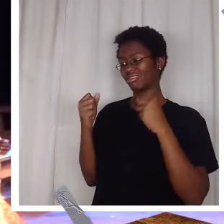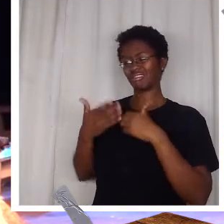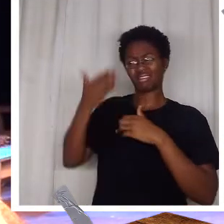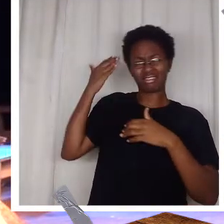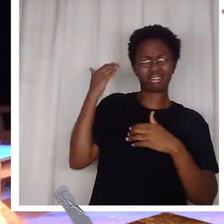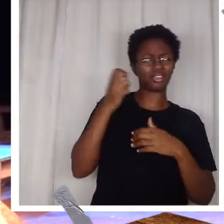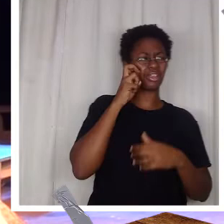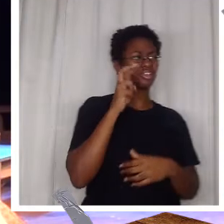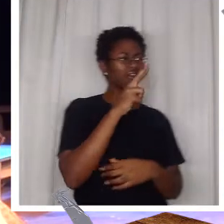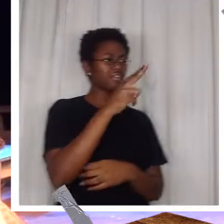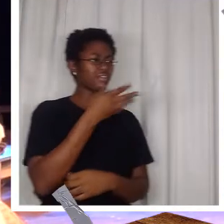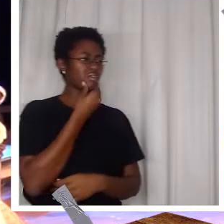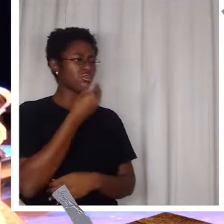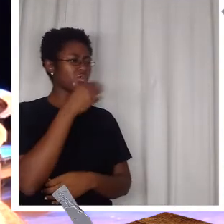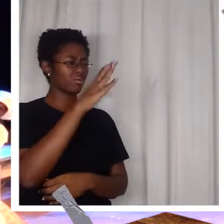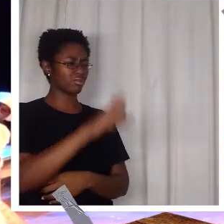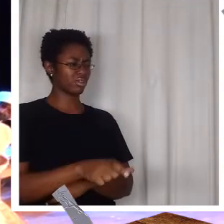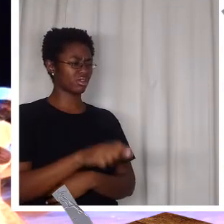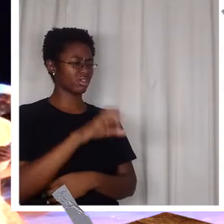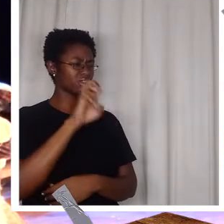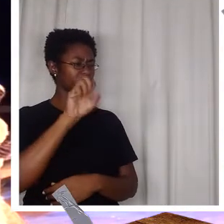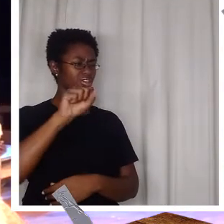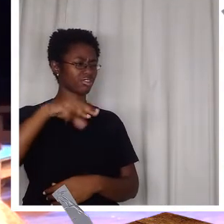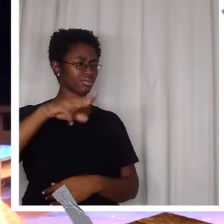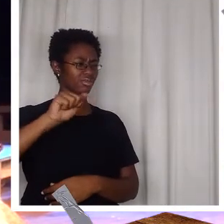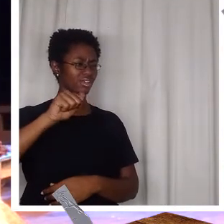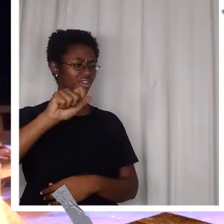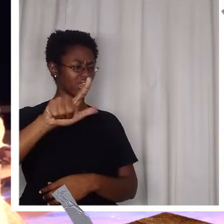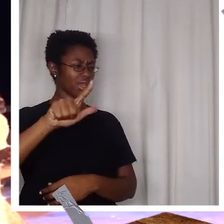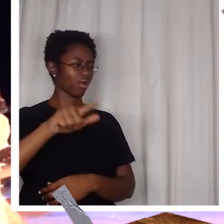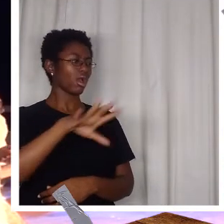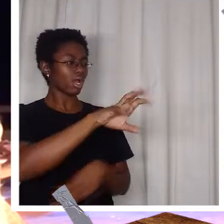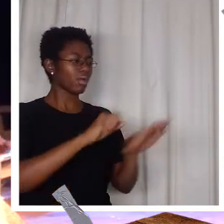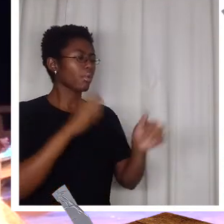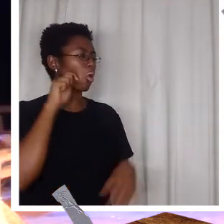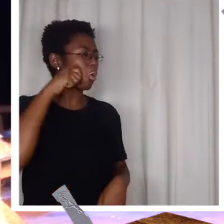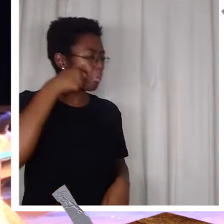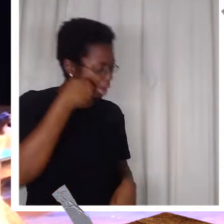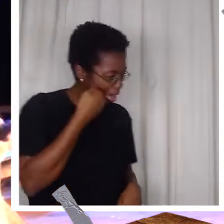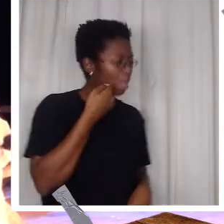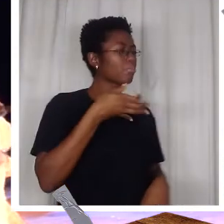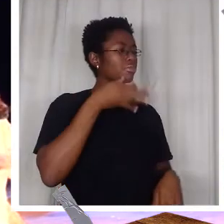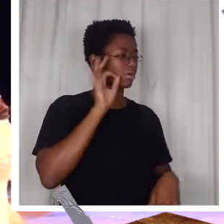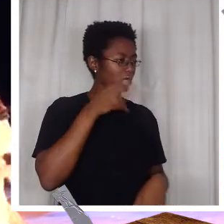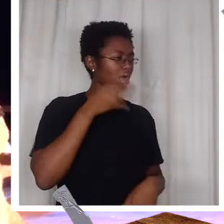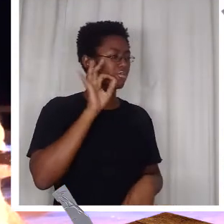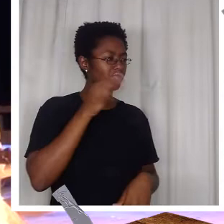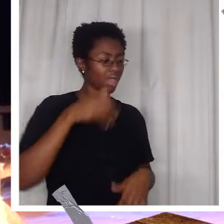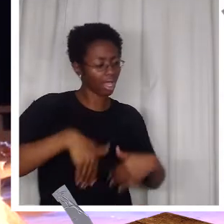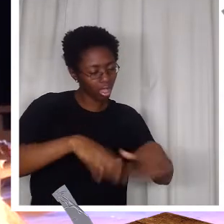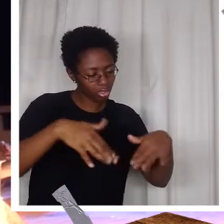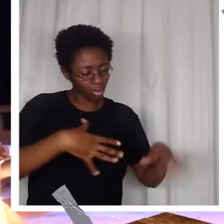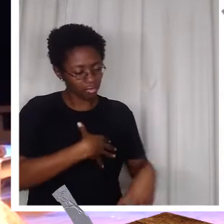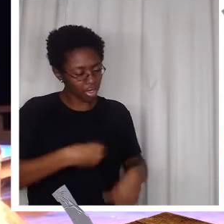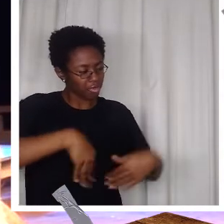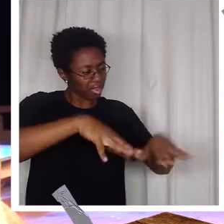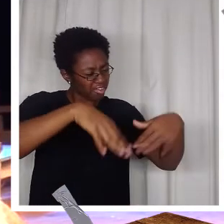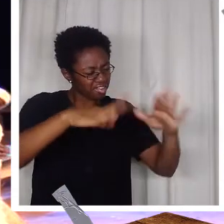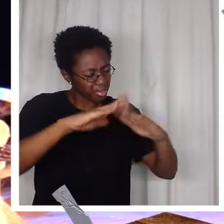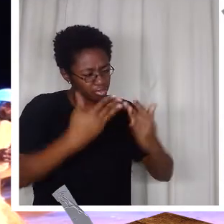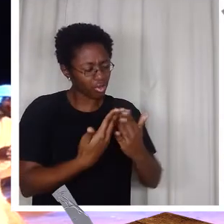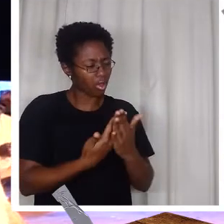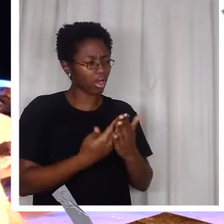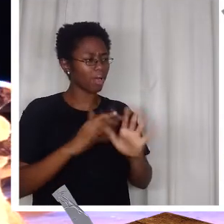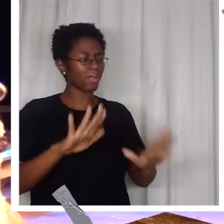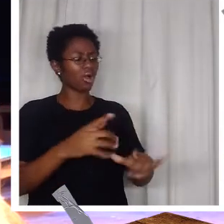seu Ismael, tinha ido lá pegar uns pão velho para fazer café, para despachar os meus filhos da escola. Quando